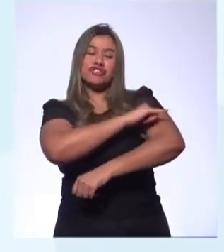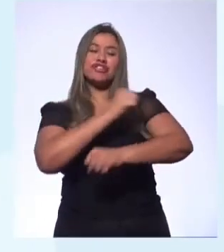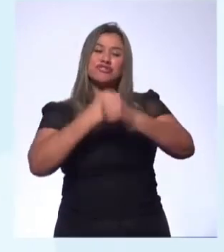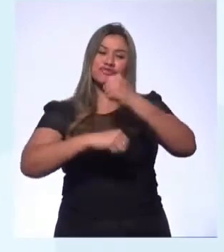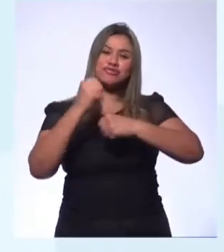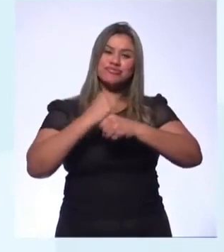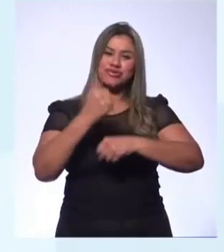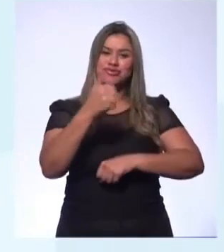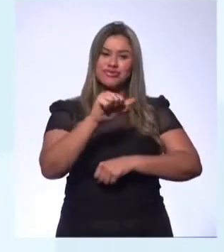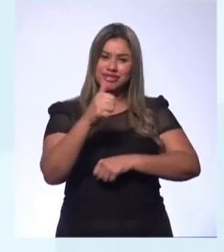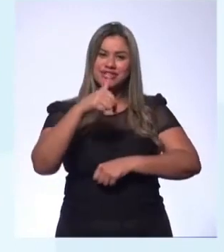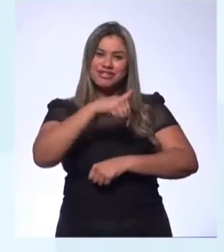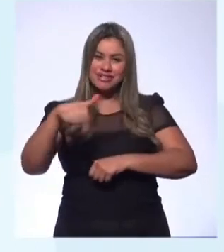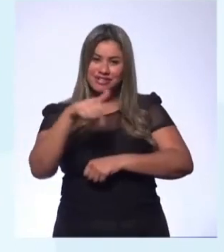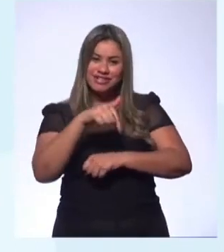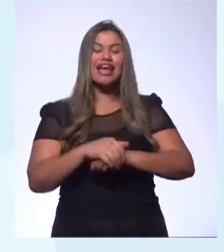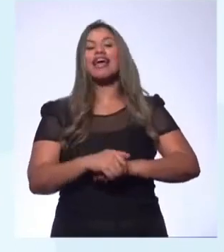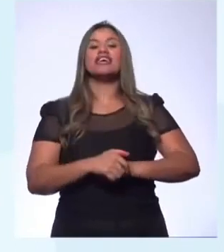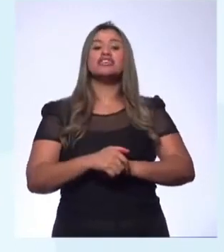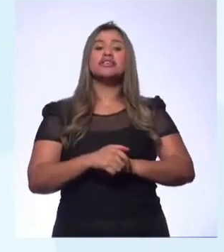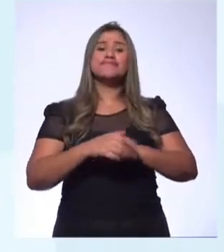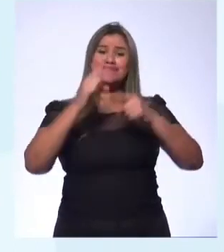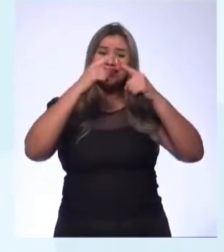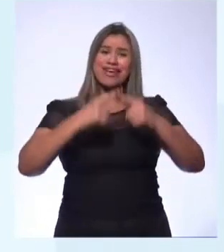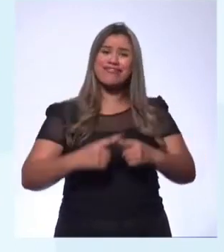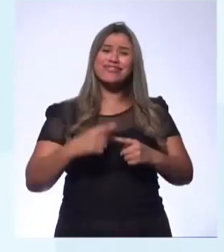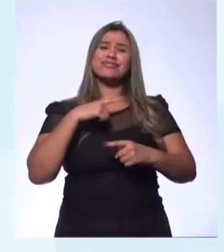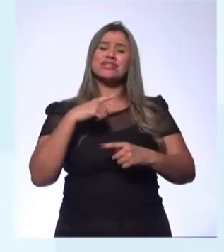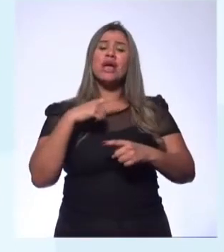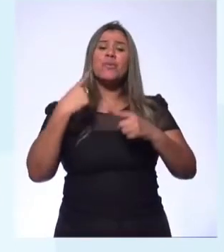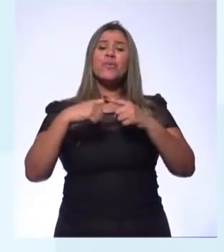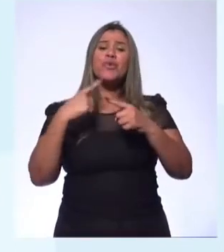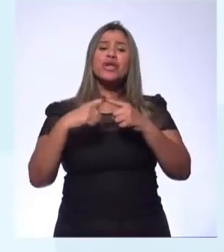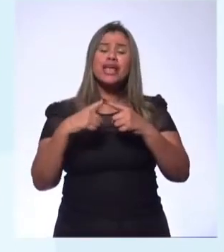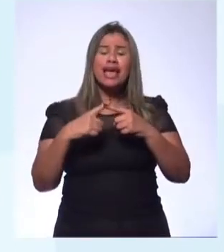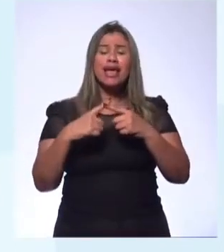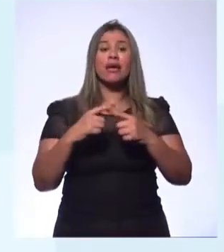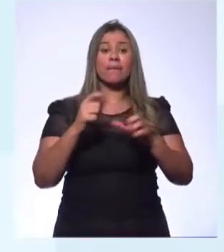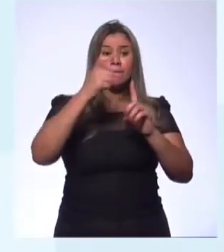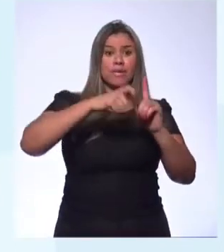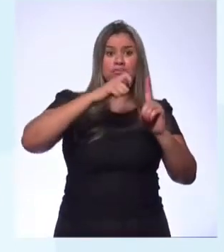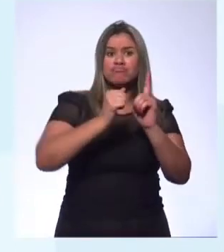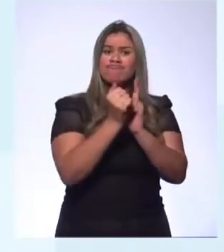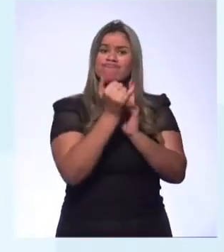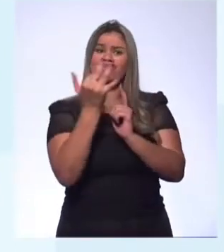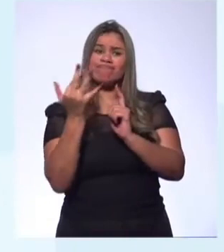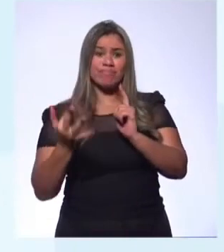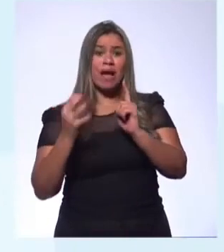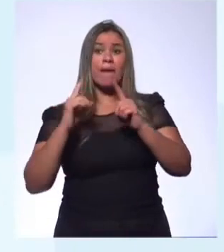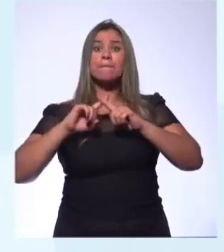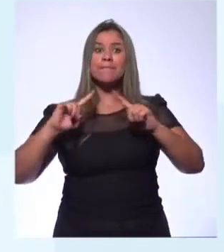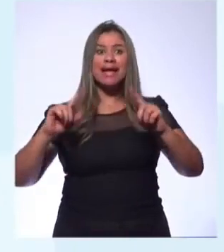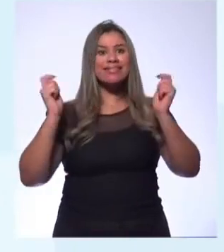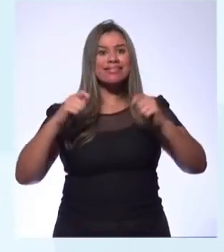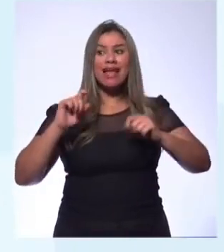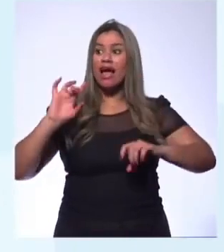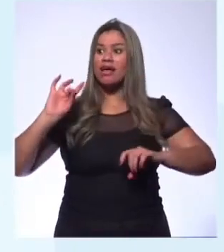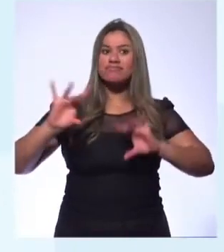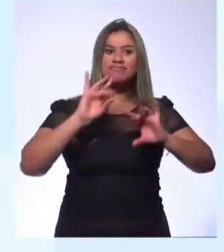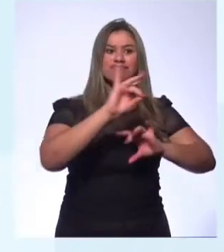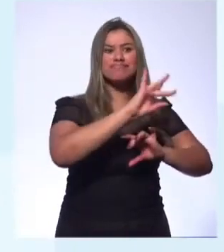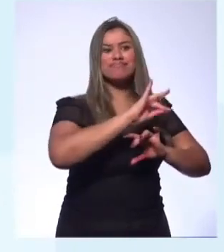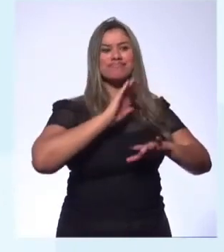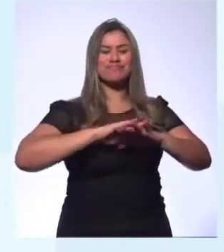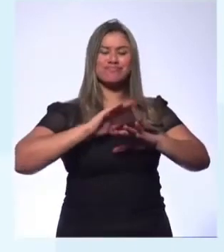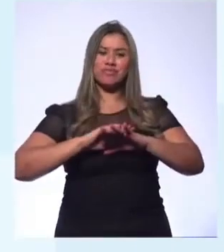Um dos grandes desafios dessa cena é a quantidade de personagens, mas também é uma das qualidades, pois há personagens para todos. Se